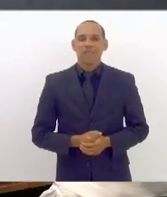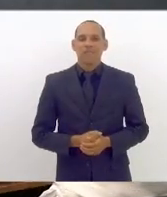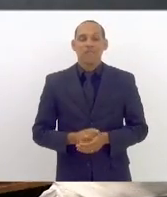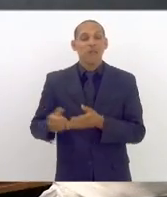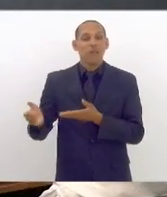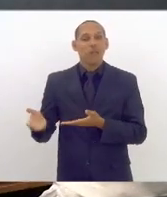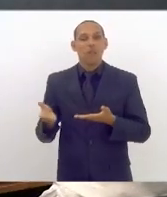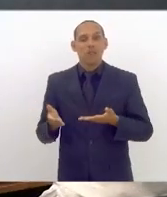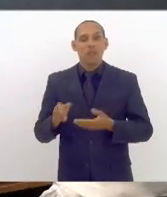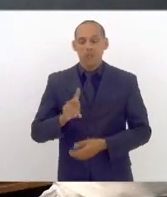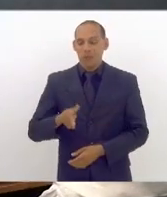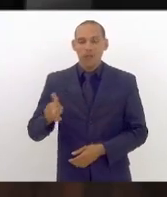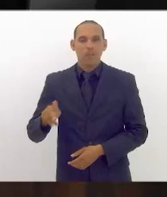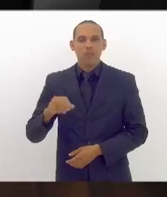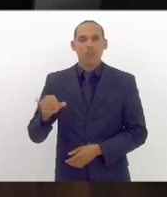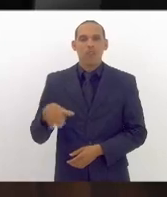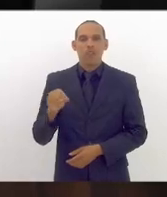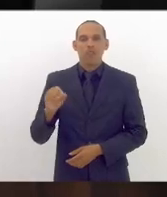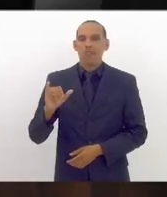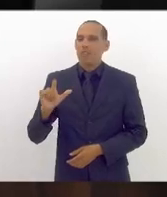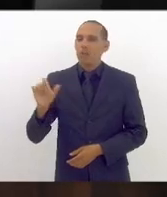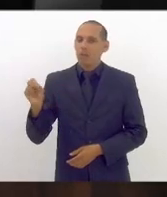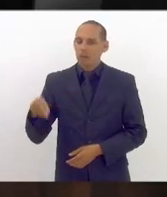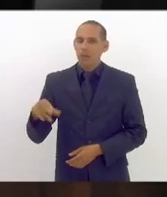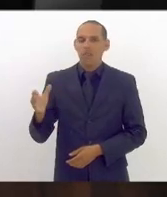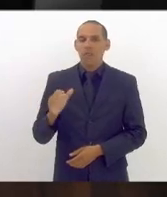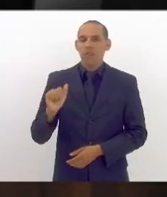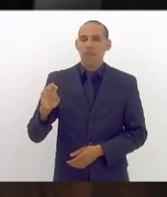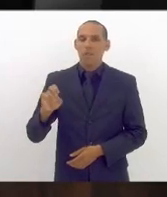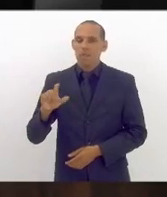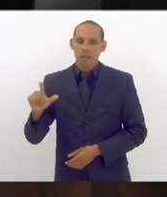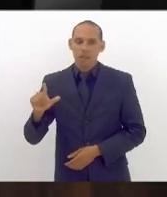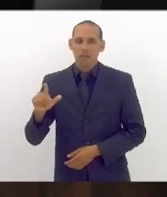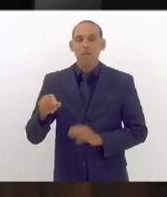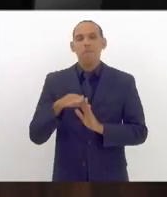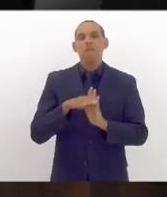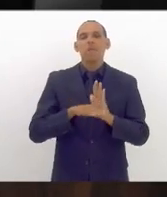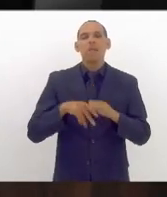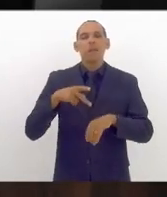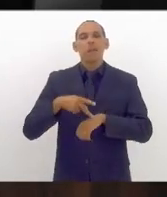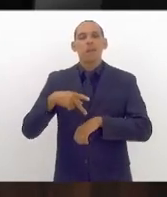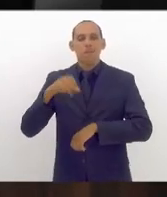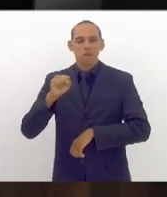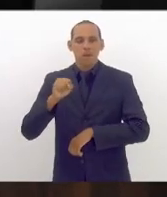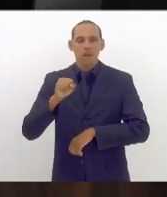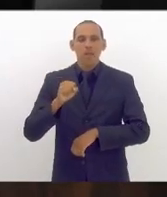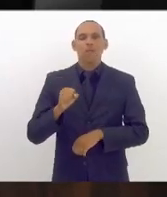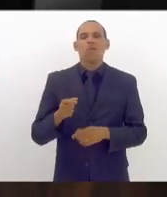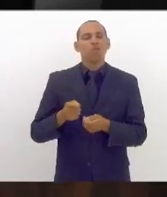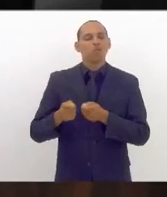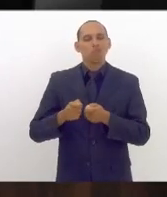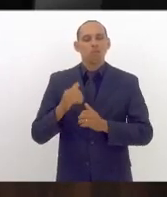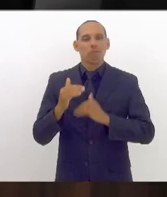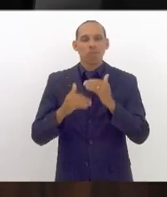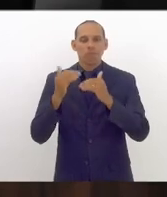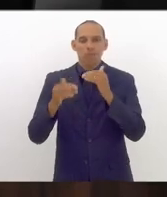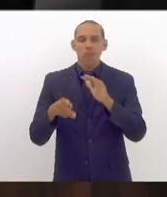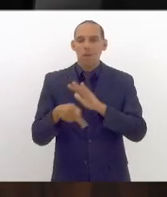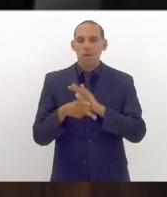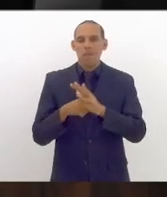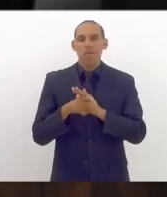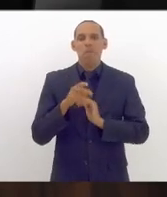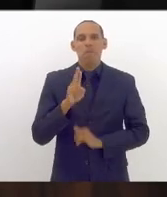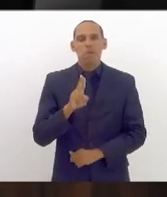convidar o professor Joilson Cabral do programa de pós-graduação Economia Regional desenvolvimento da Universidade Federal Rural do Rio de Janeiro